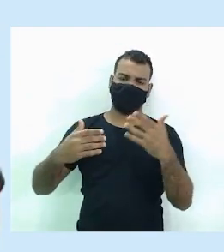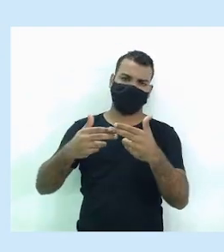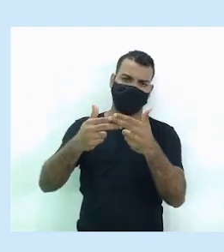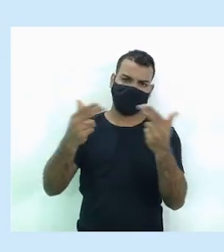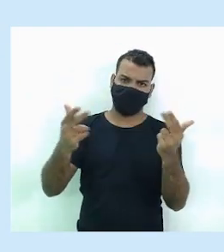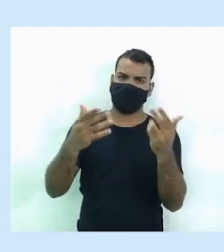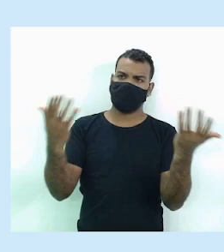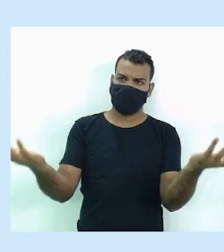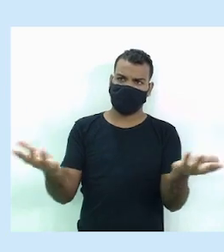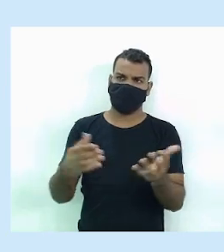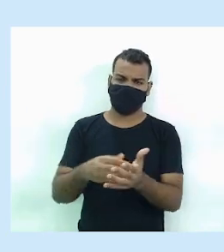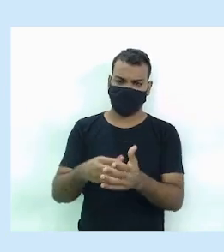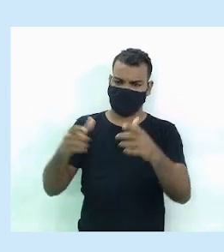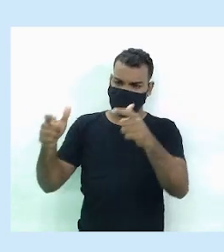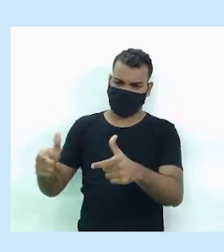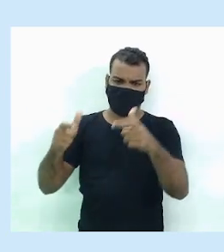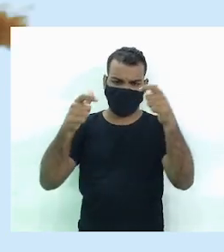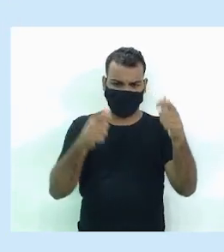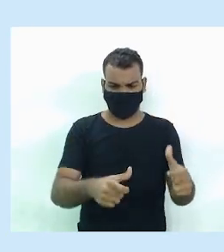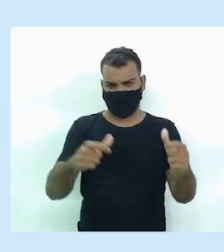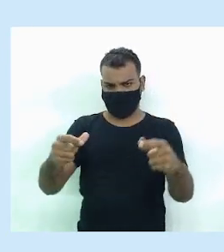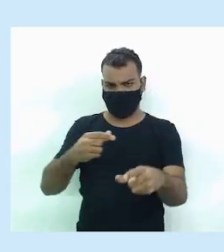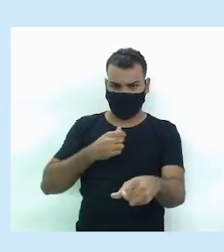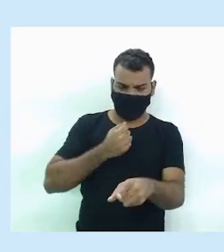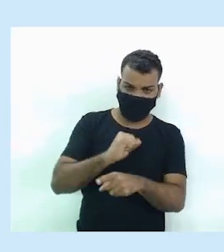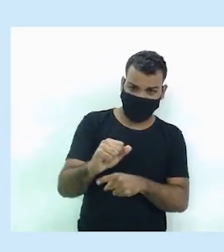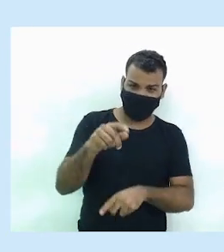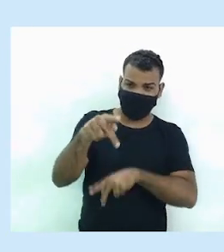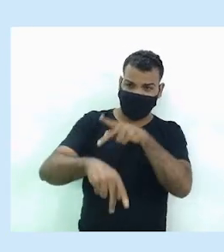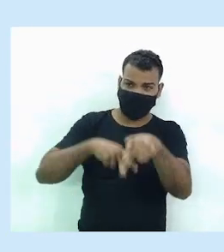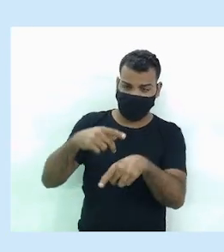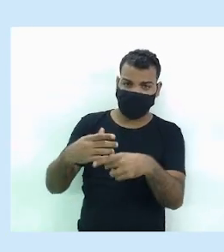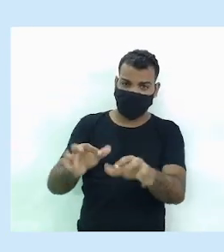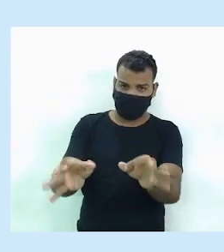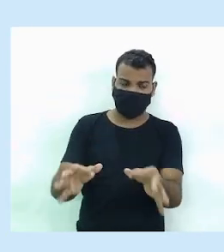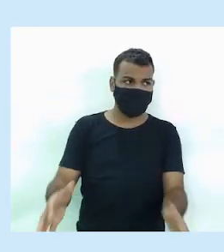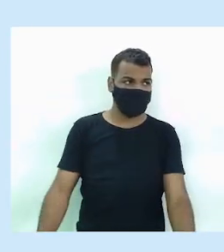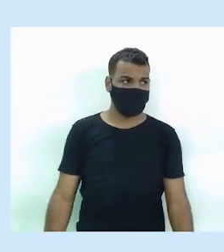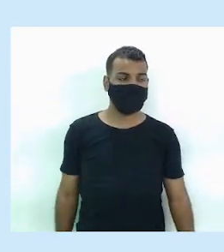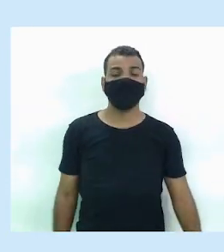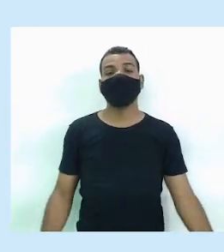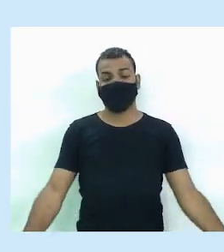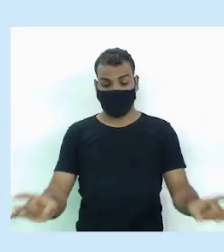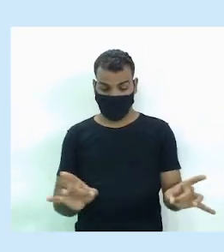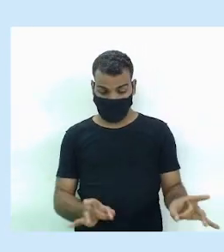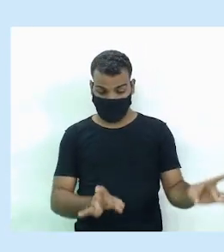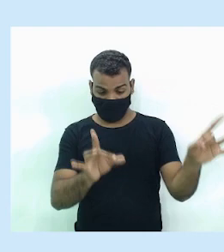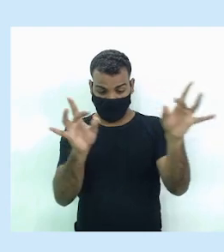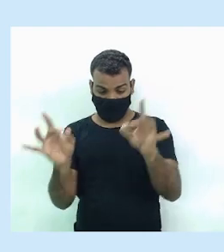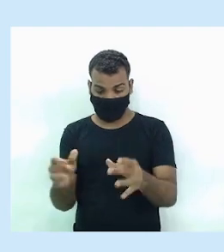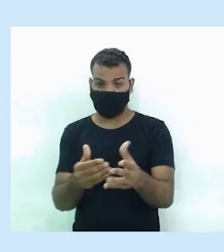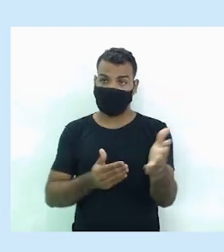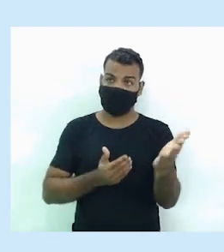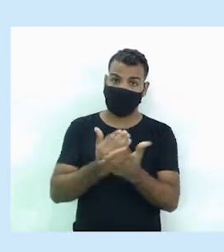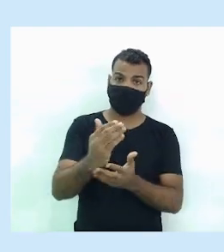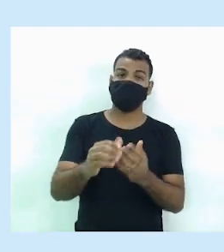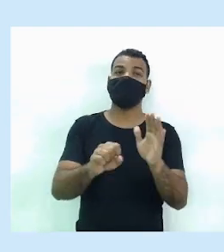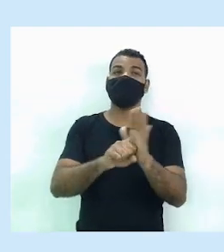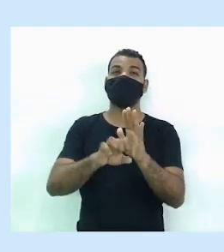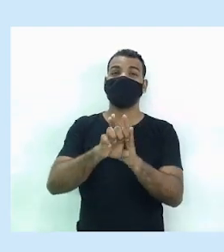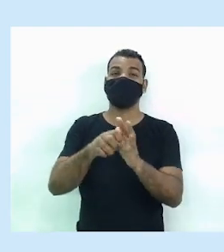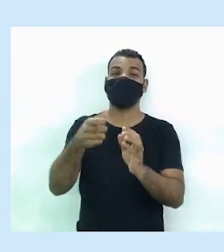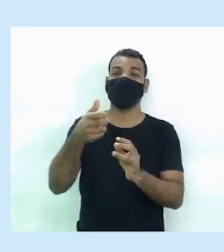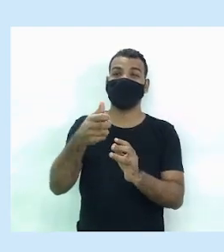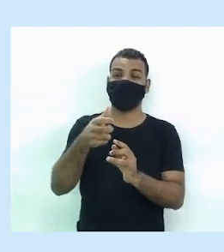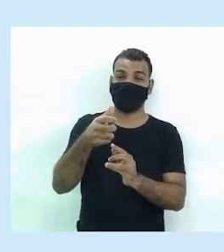novos territórios, defendendo o seu povo, né? E o comércio vai ser lá para o século XV,